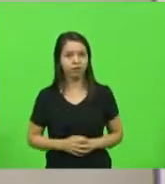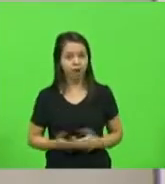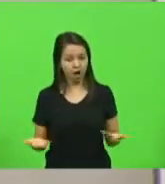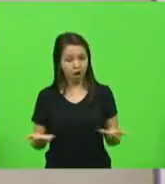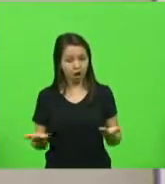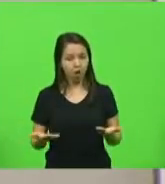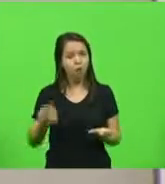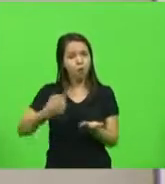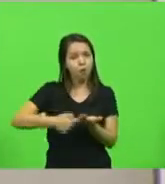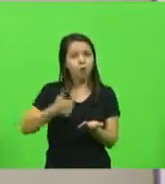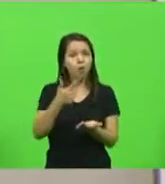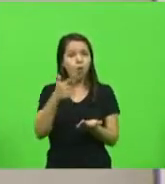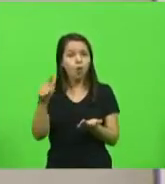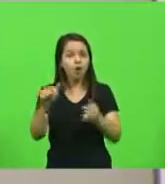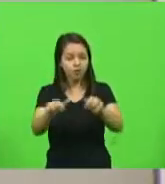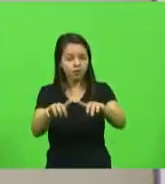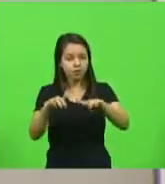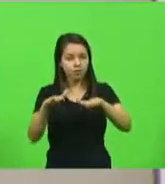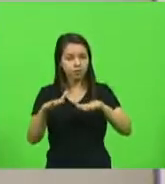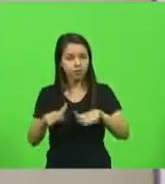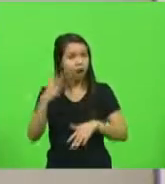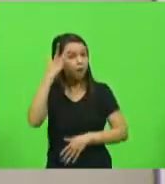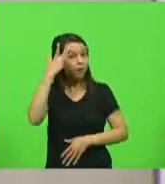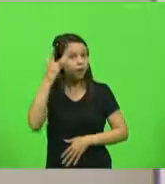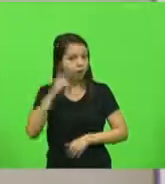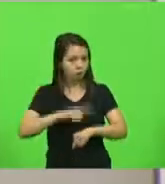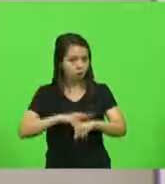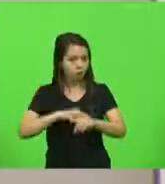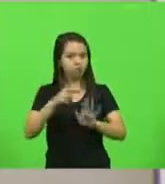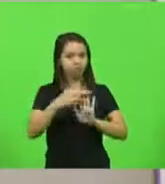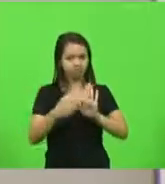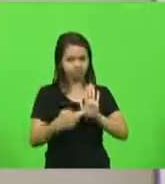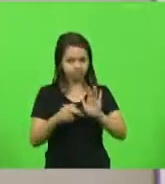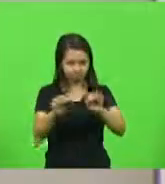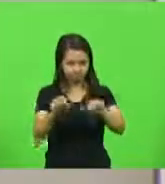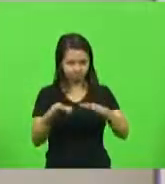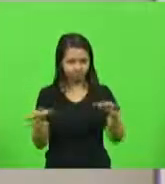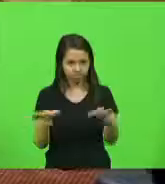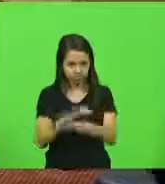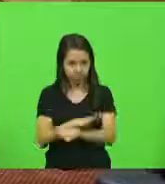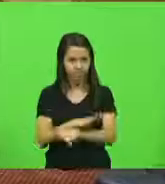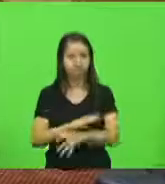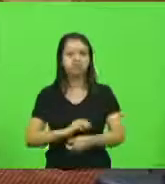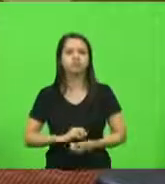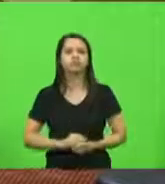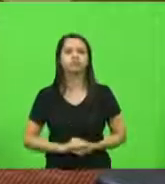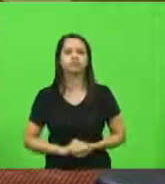outra sessão ordinária para amanhã, no horário regimental. Está encerrada a presente sessão.